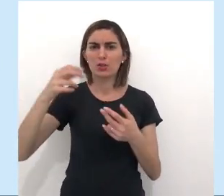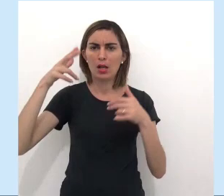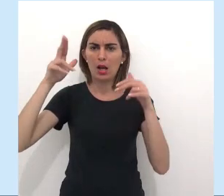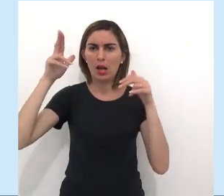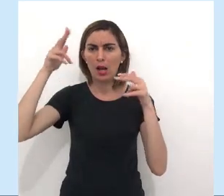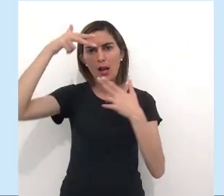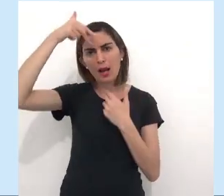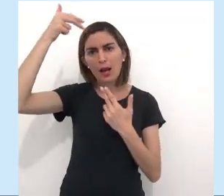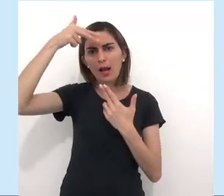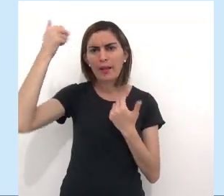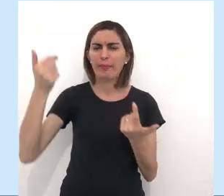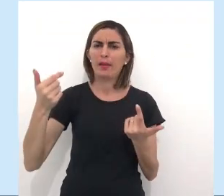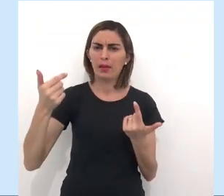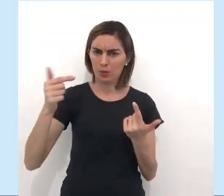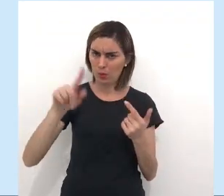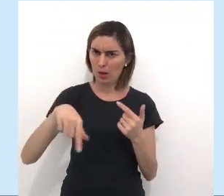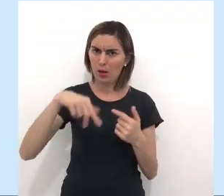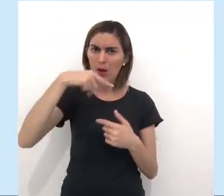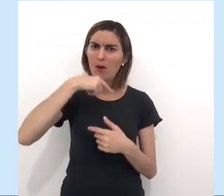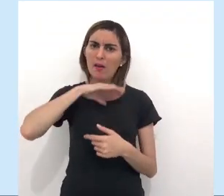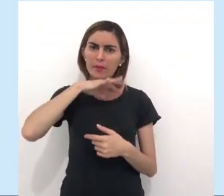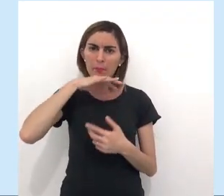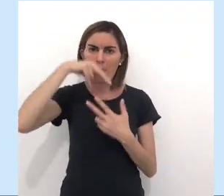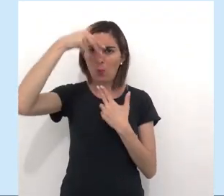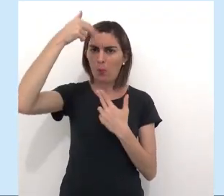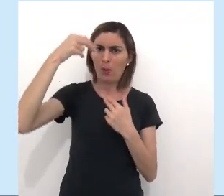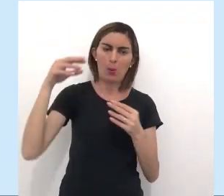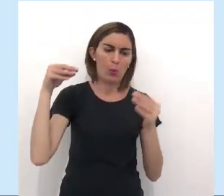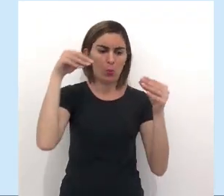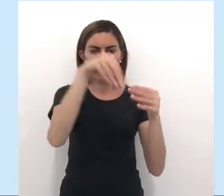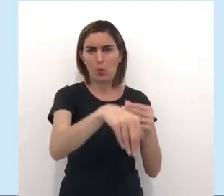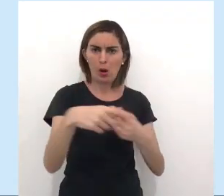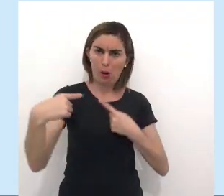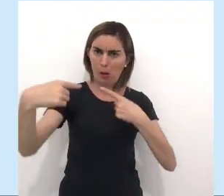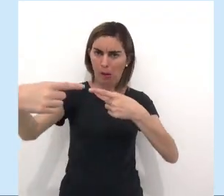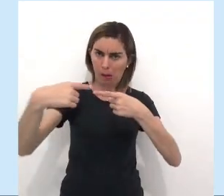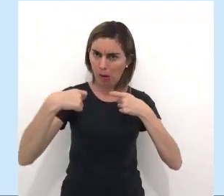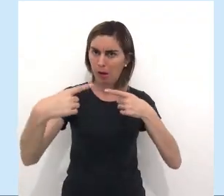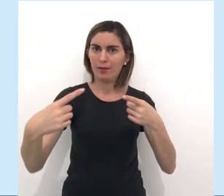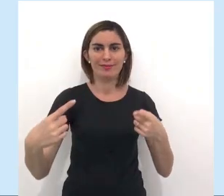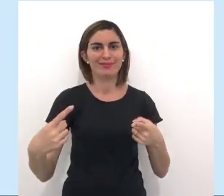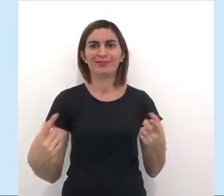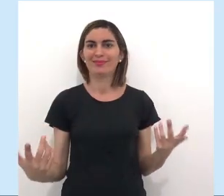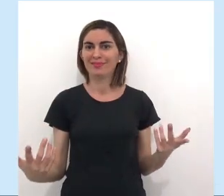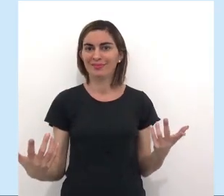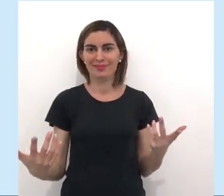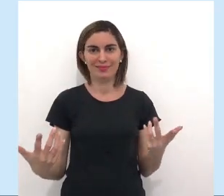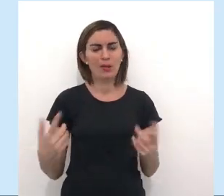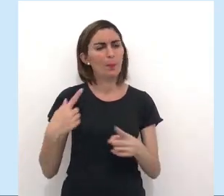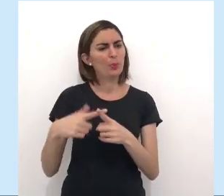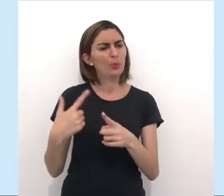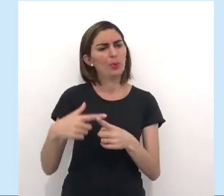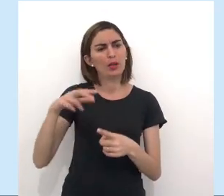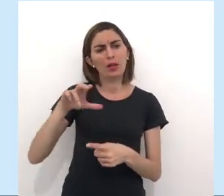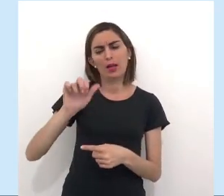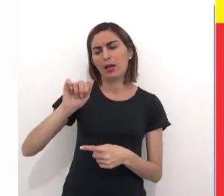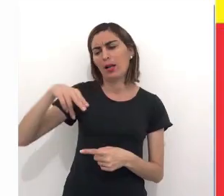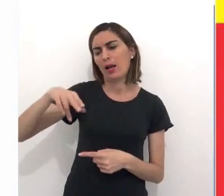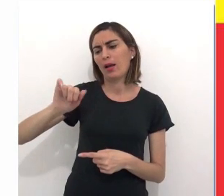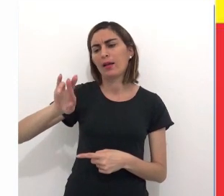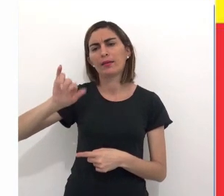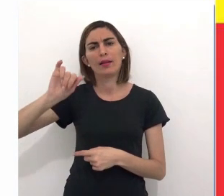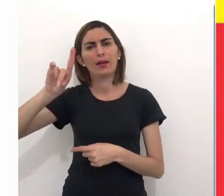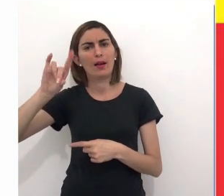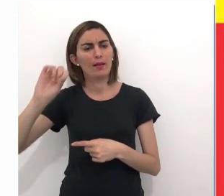Carneiro. Carneirada, será que era carneiro que os caras colocaram para guerrilhar? Que termo? Por